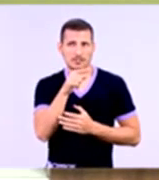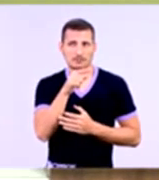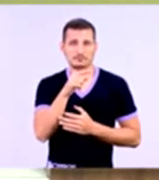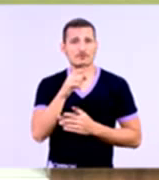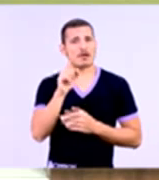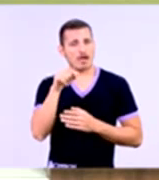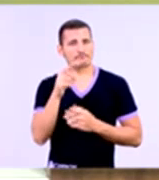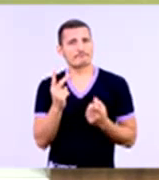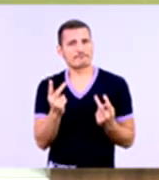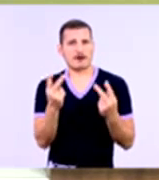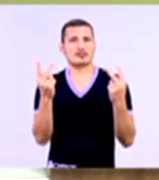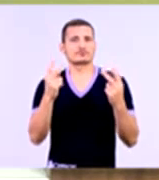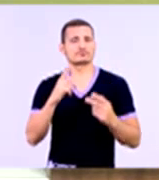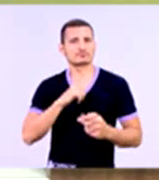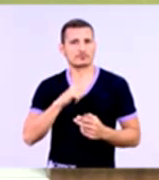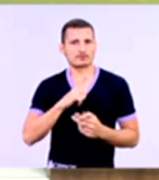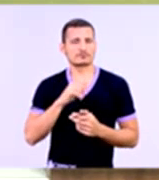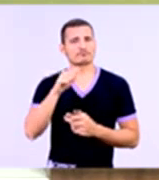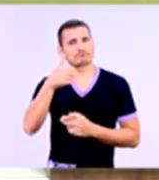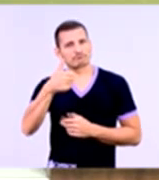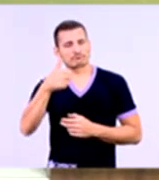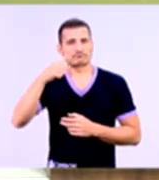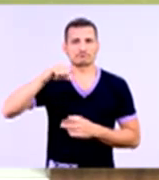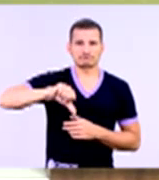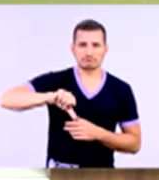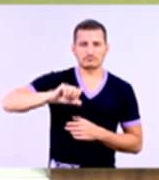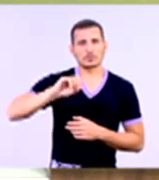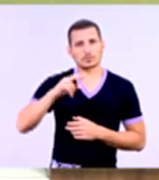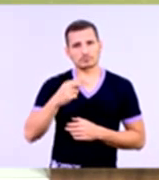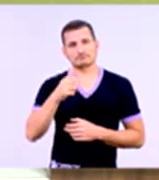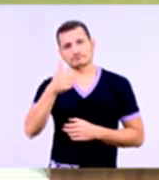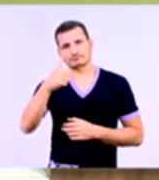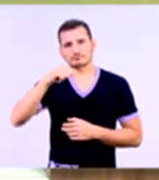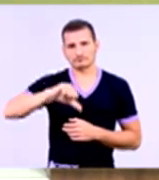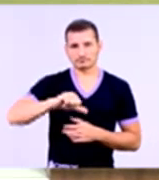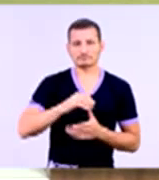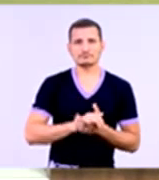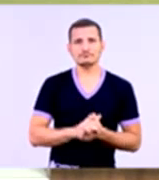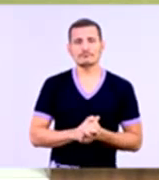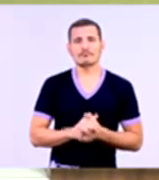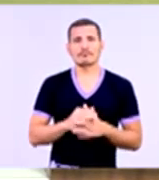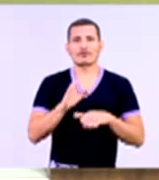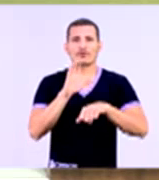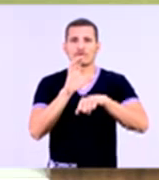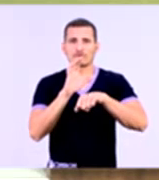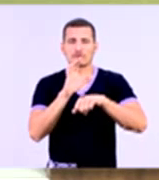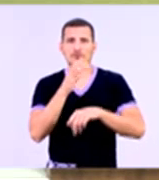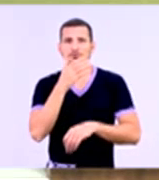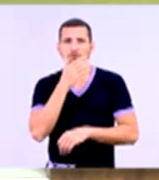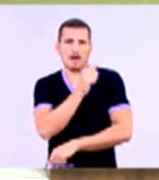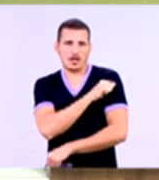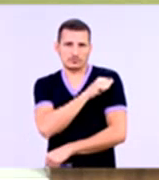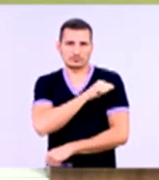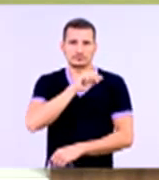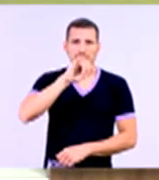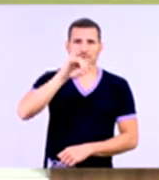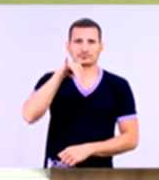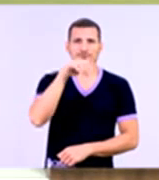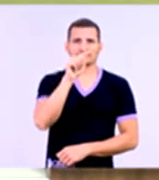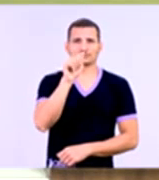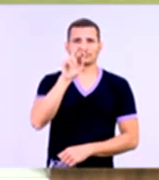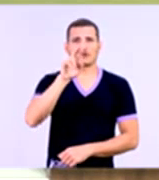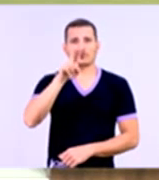é válido. Né? Exatamente. Existe uma pergunta aqui do cursista Antônio de Jaru, que ele perguntou qual é o resultado